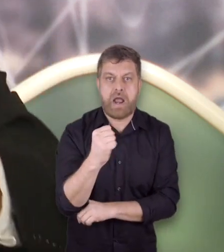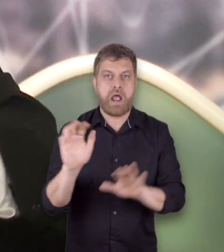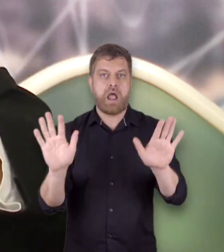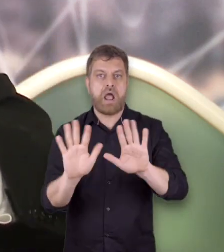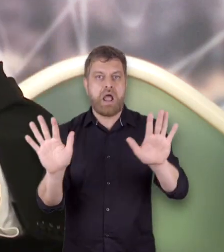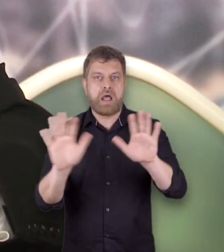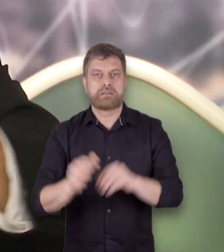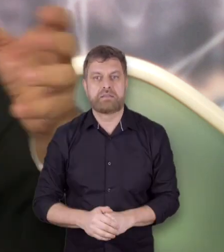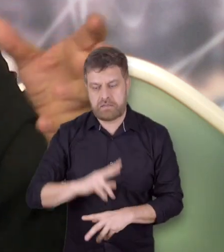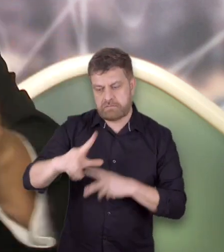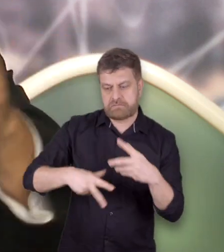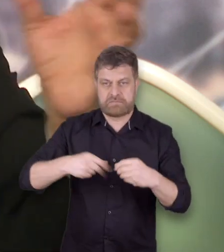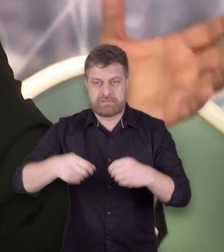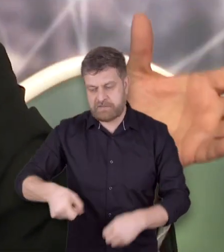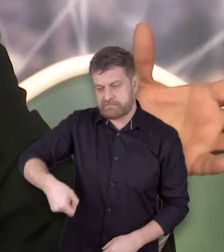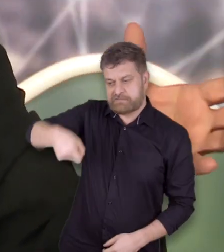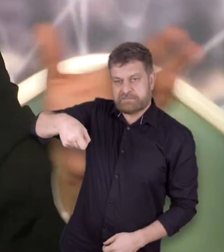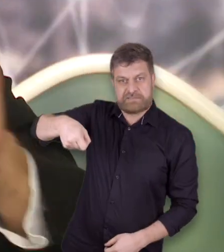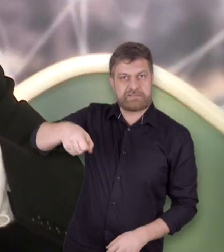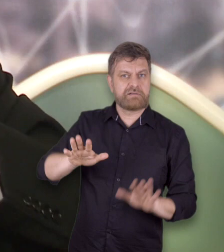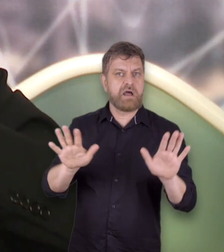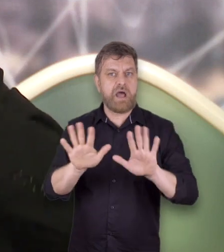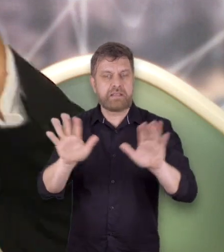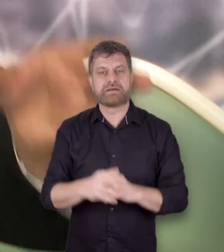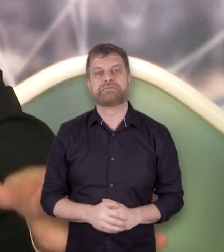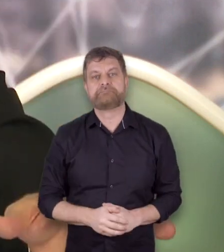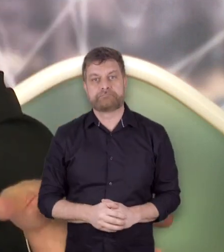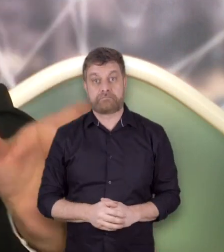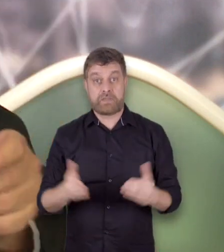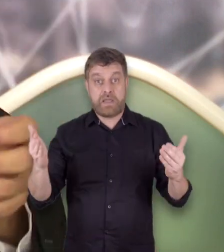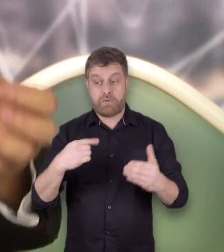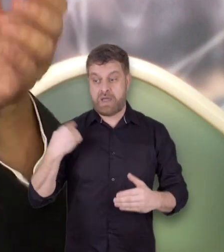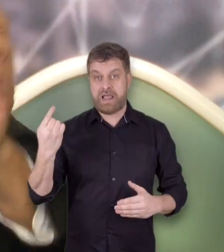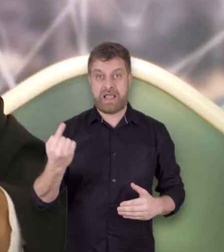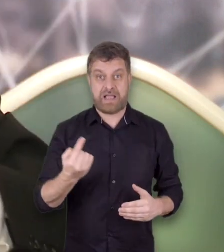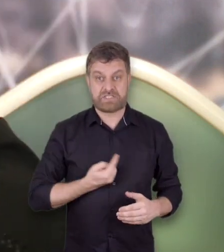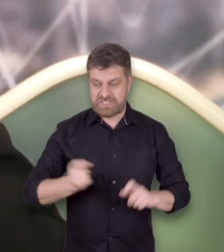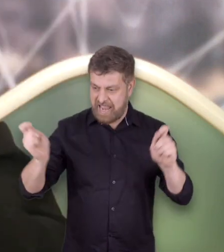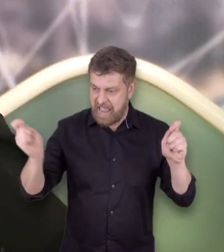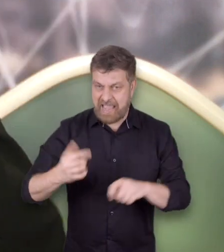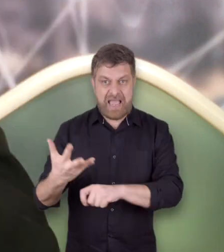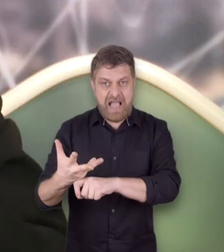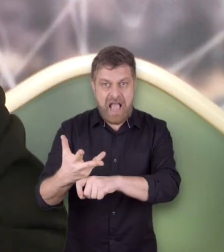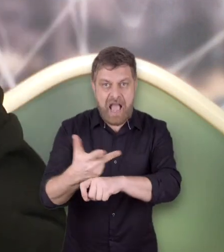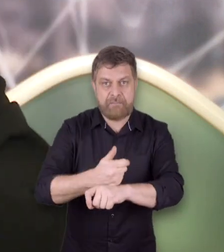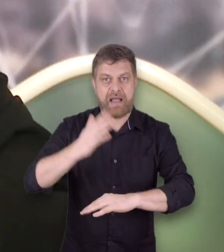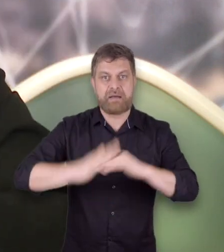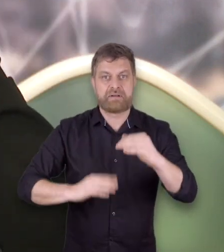lanças, laços, cestos, agir para fora. Não, agora temos capacidade de